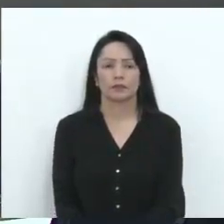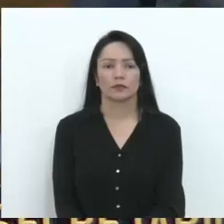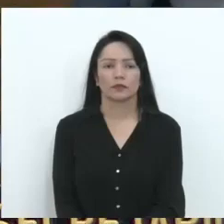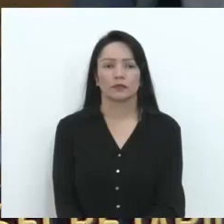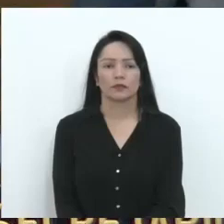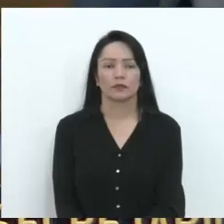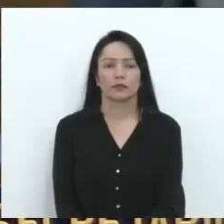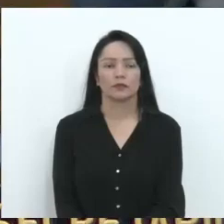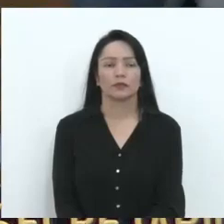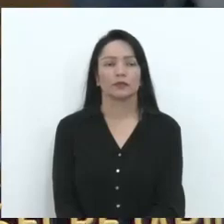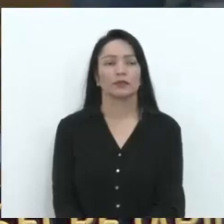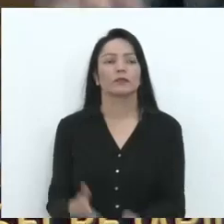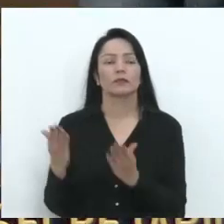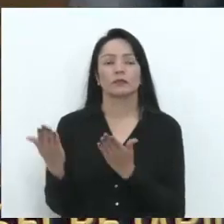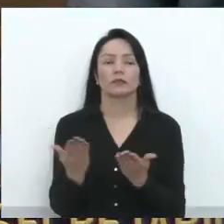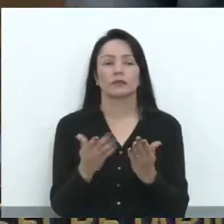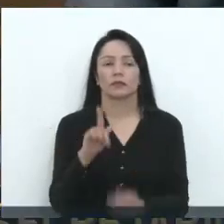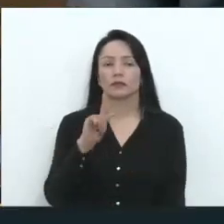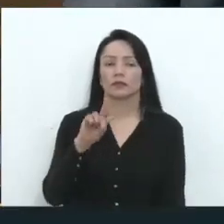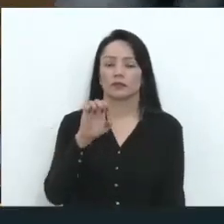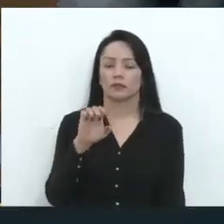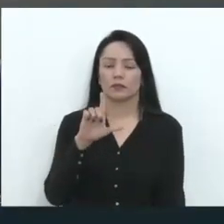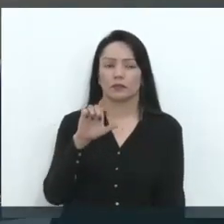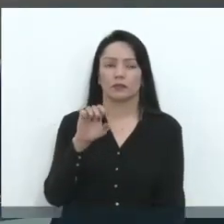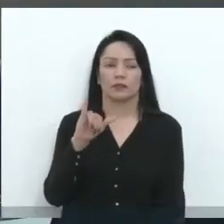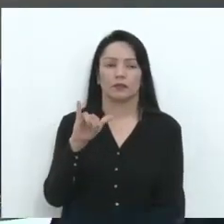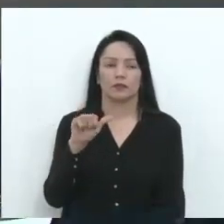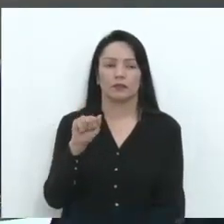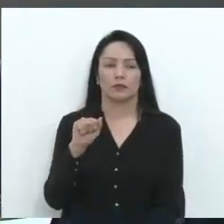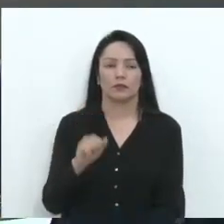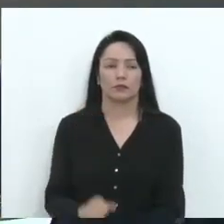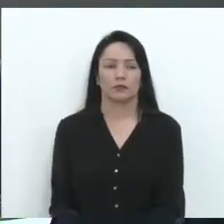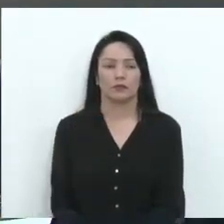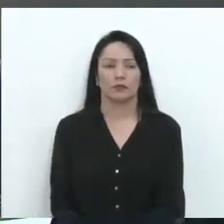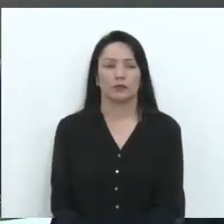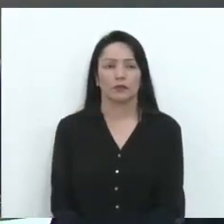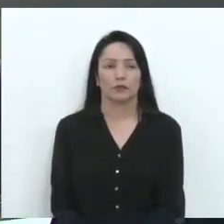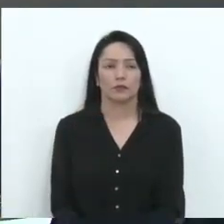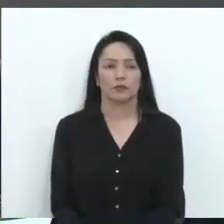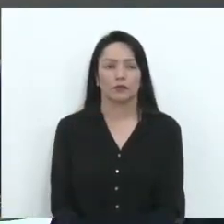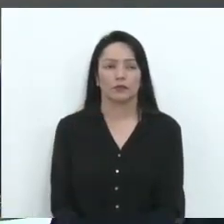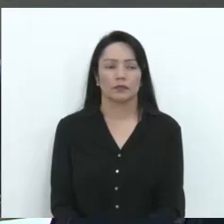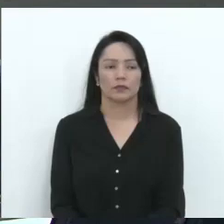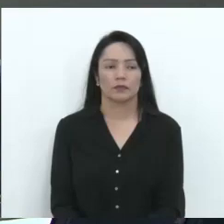Com a palavra, vereador Geleia Protetor. Dá tempo ainda?